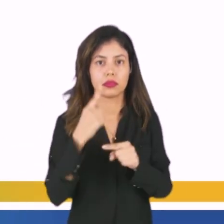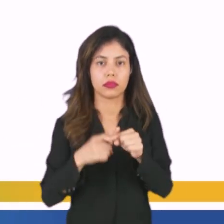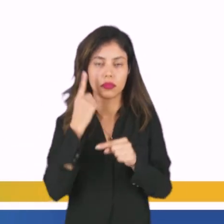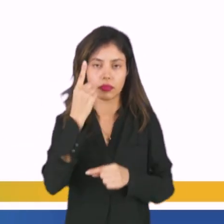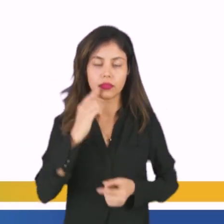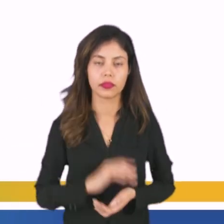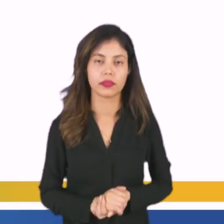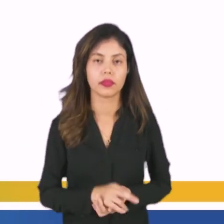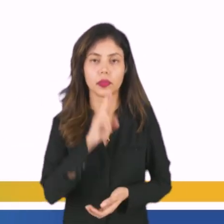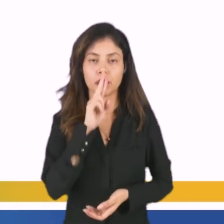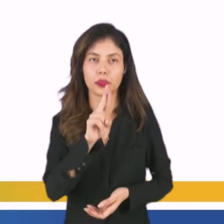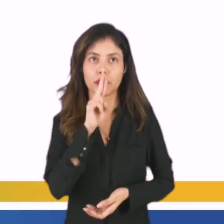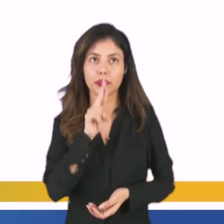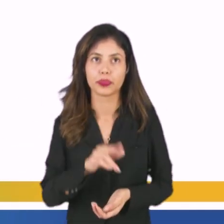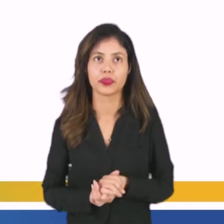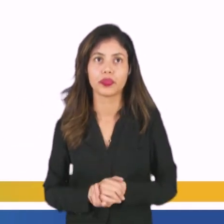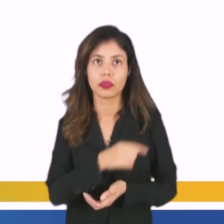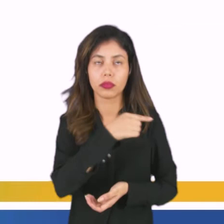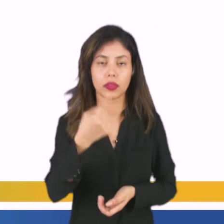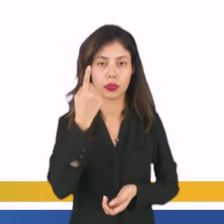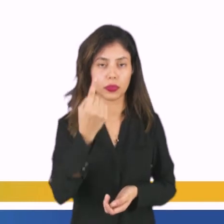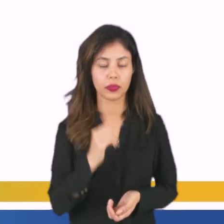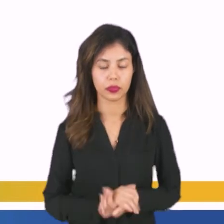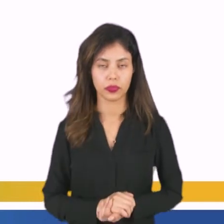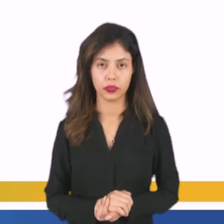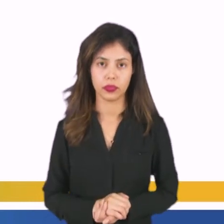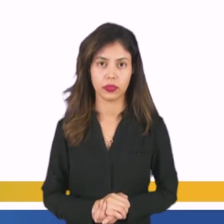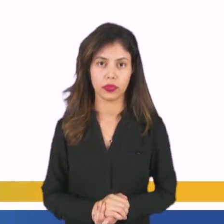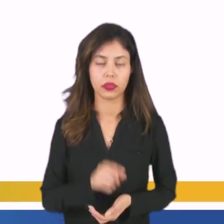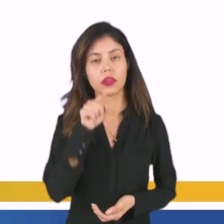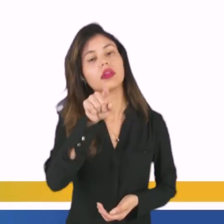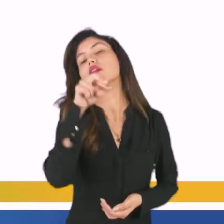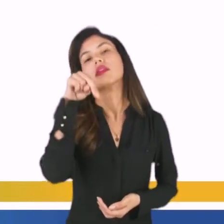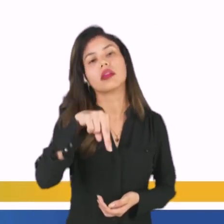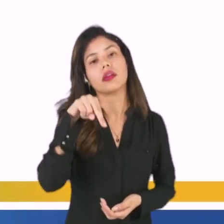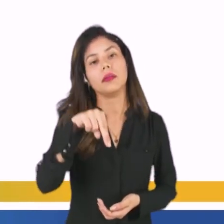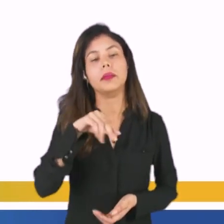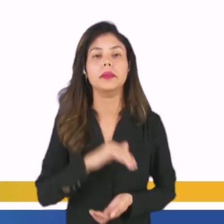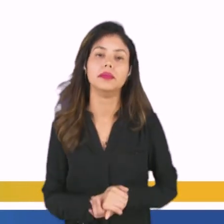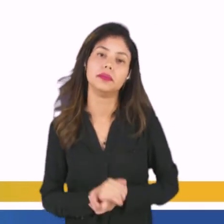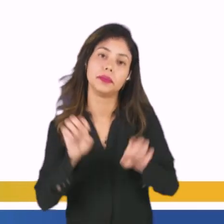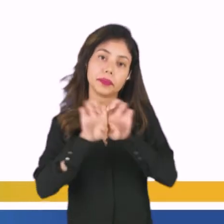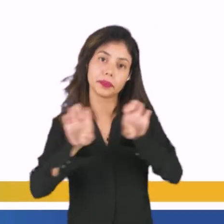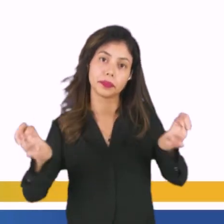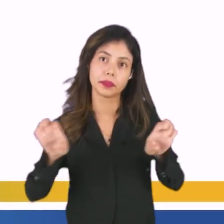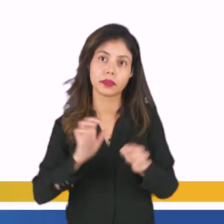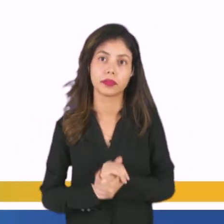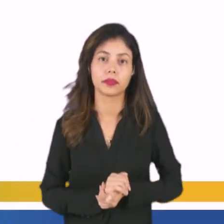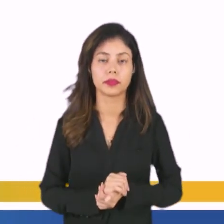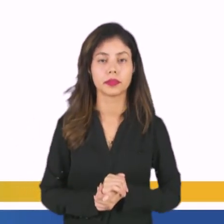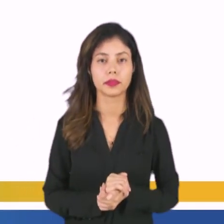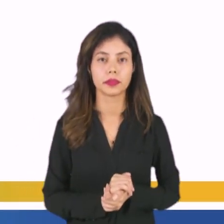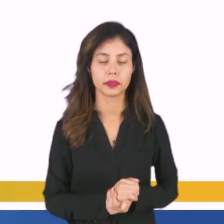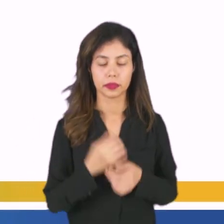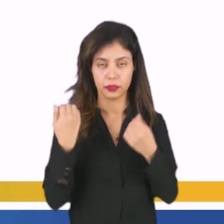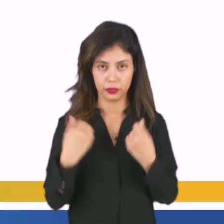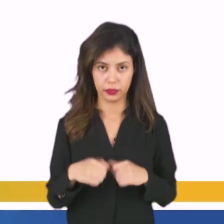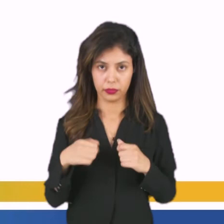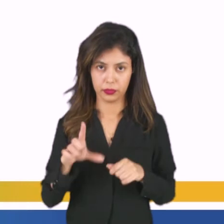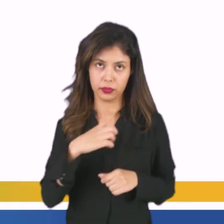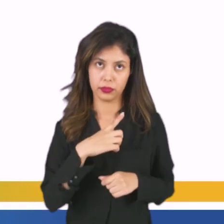mais 1. E aí deu o resultado menos 1. E esse N da nossa equação, ela tem